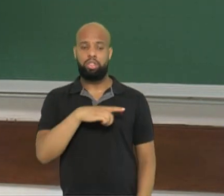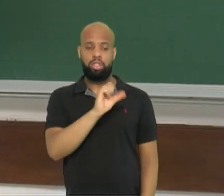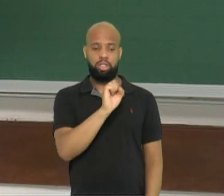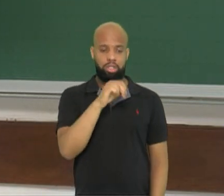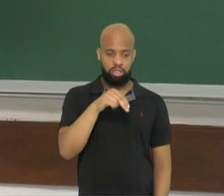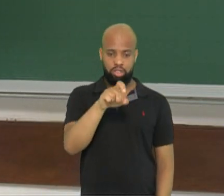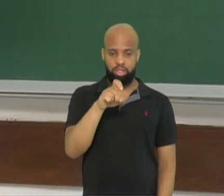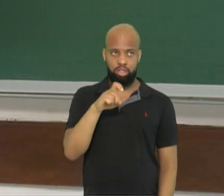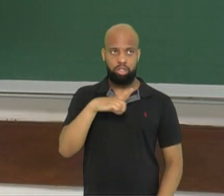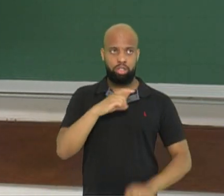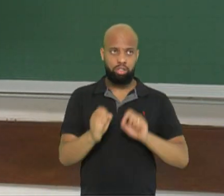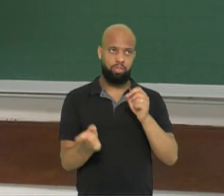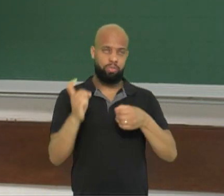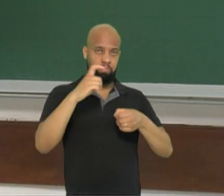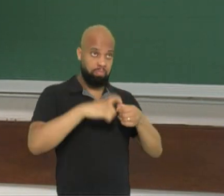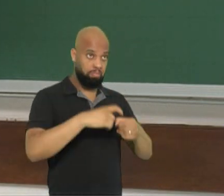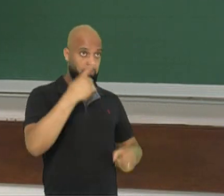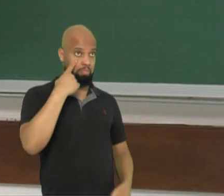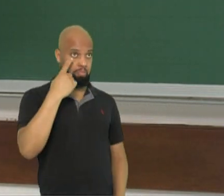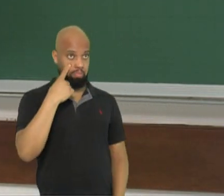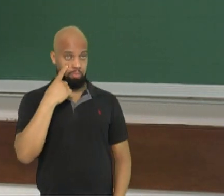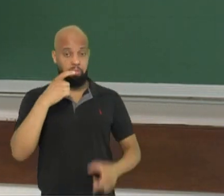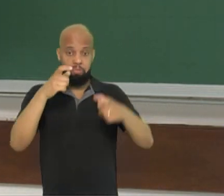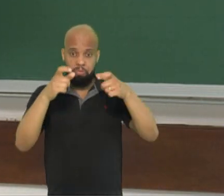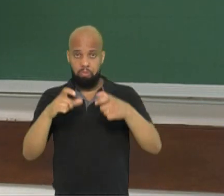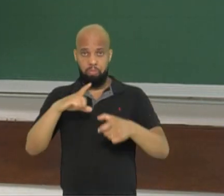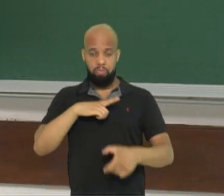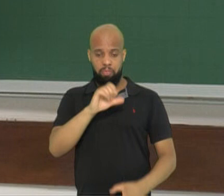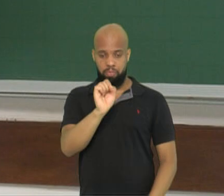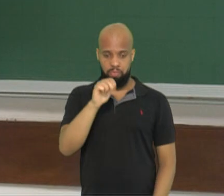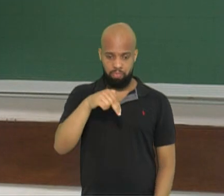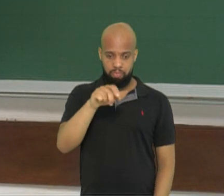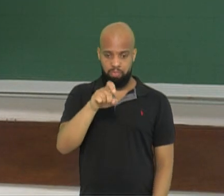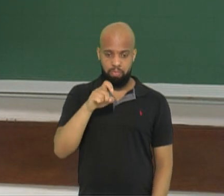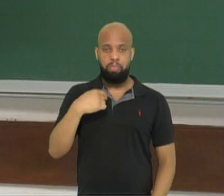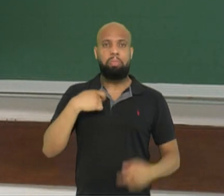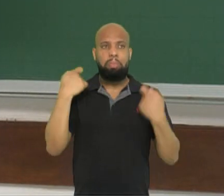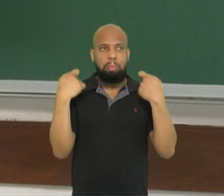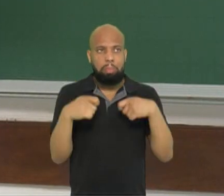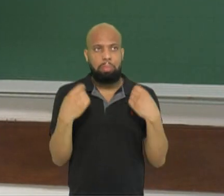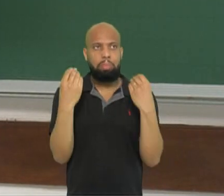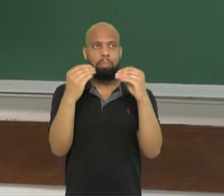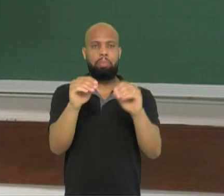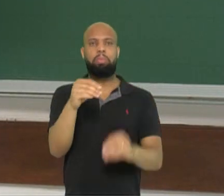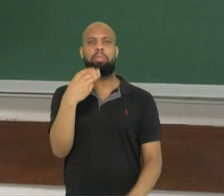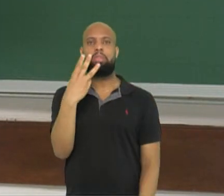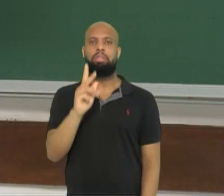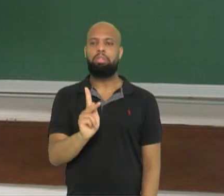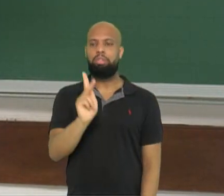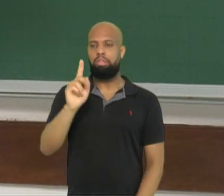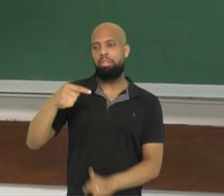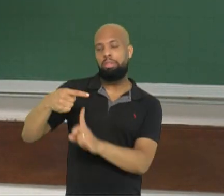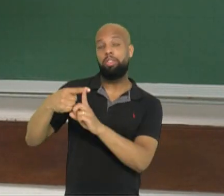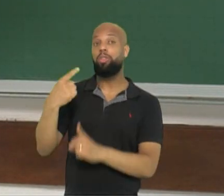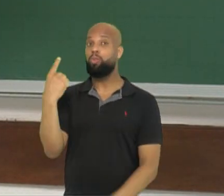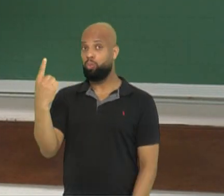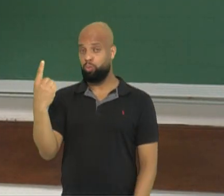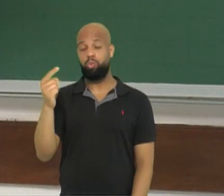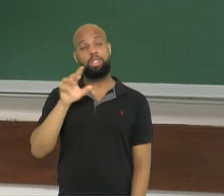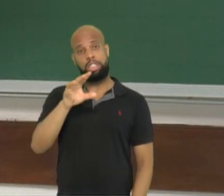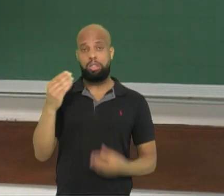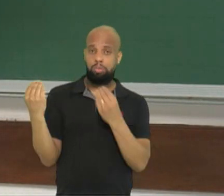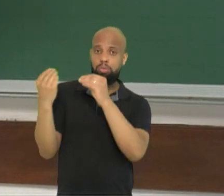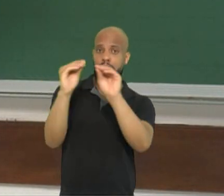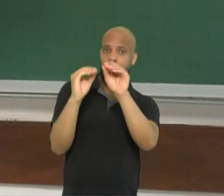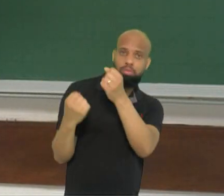de x, ó, vou voltar, no lugar de seno de x, a professora precisa colocar aquela determinação, 3K